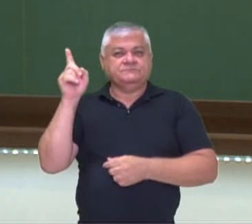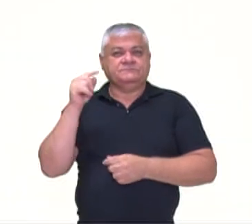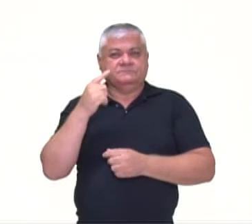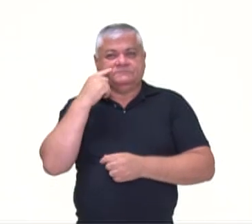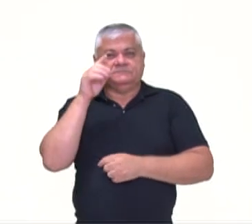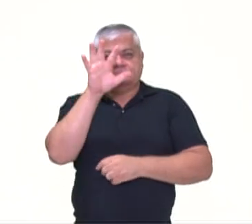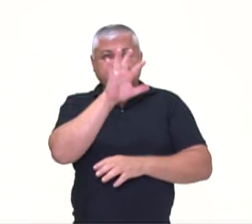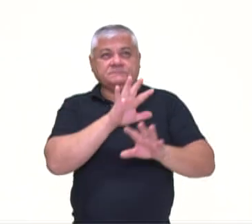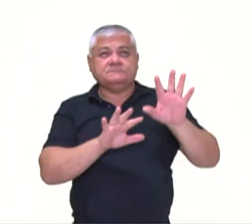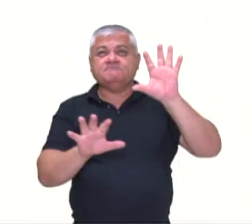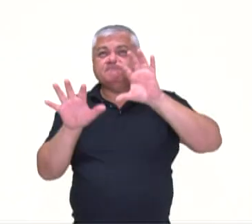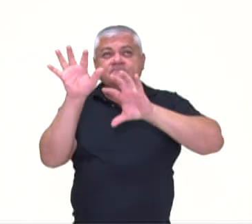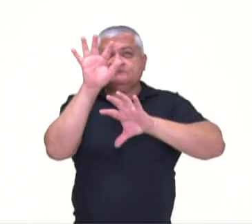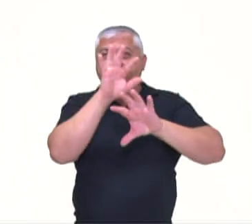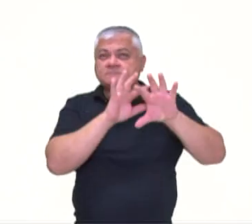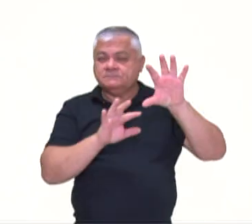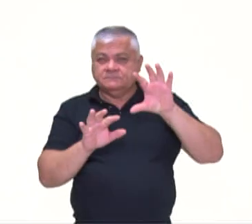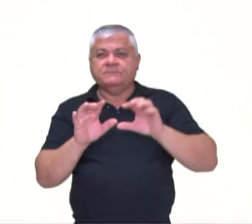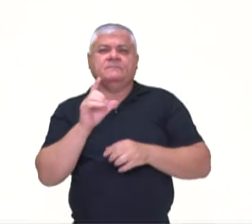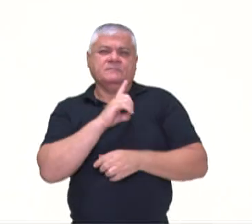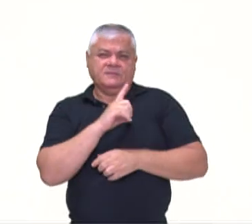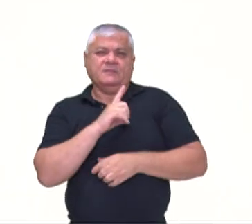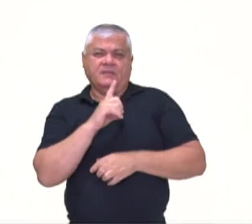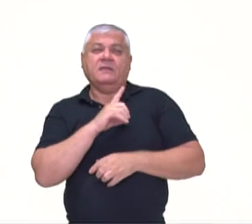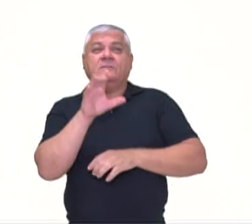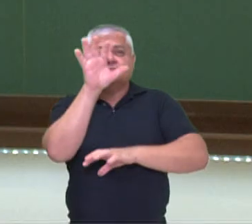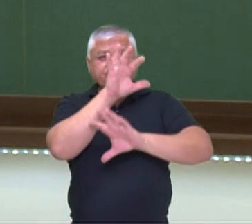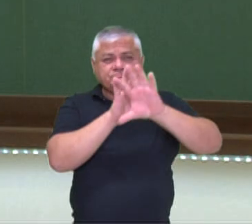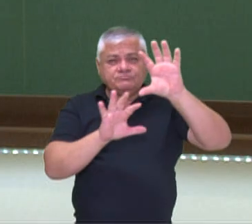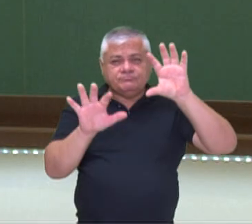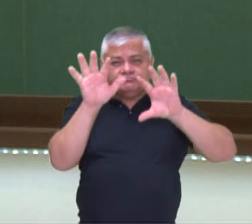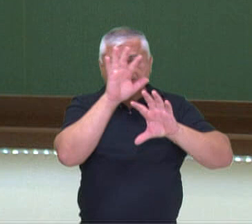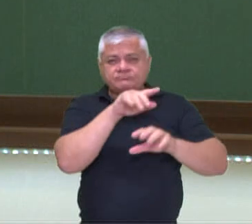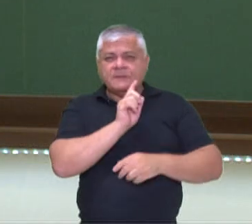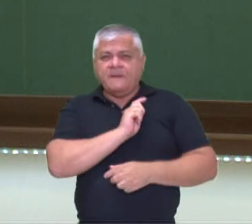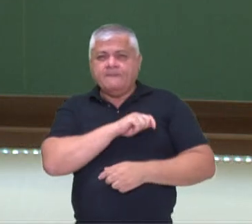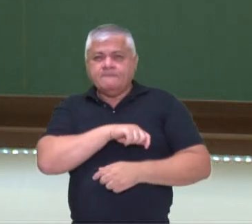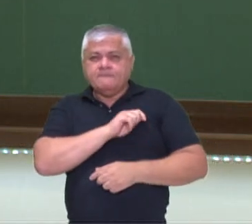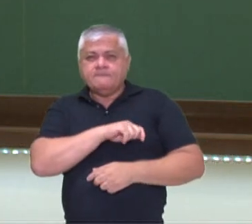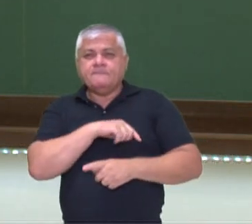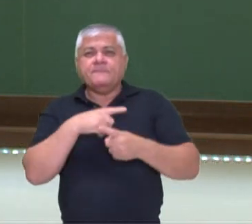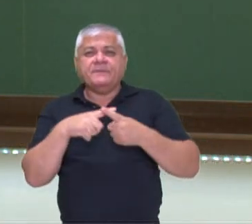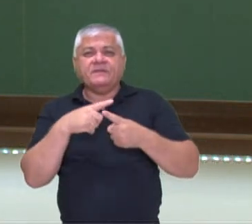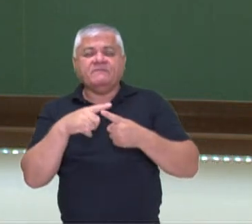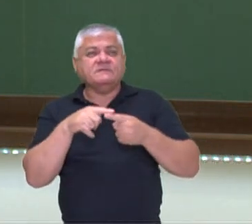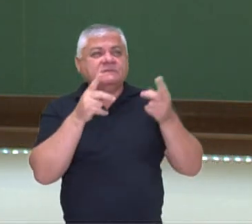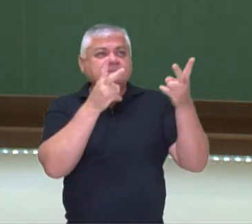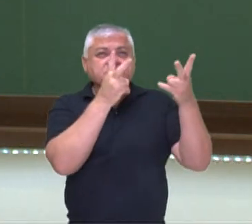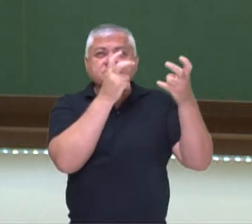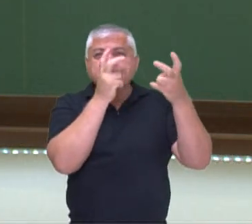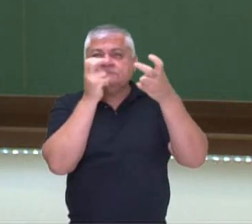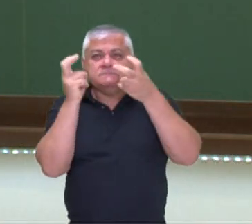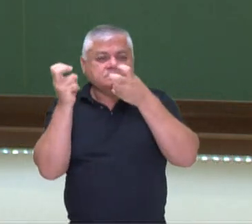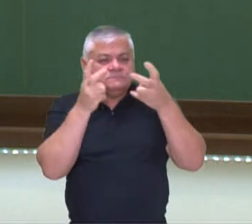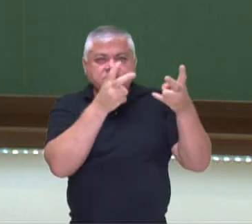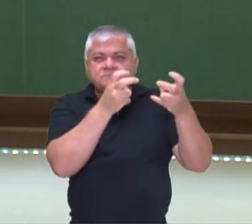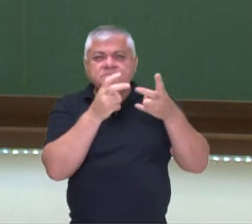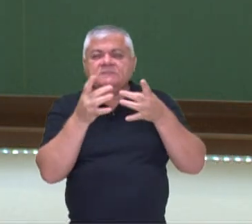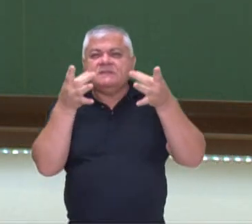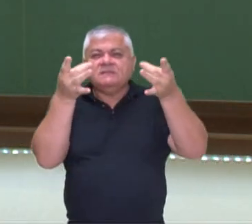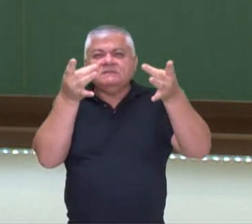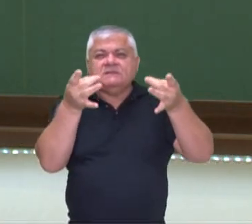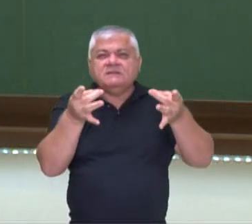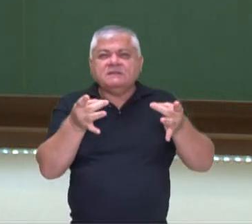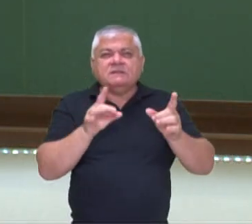a imagem ela está levemente distorcida de forma proposital, para que você se atente mais aos